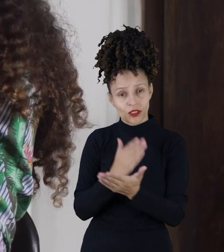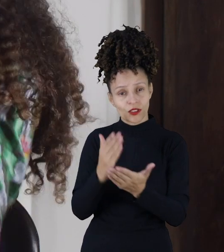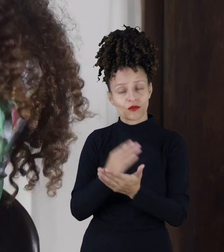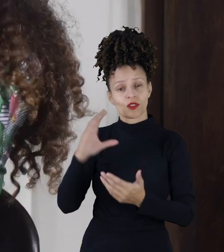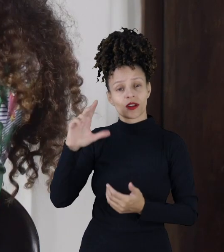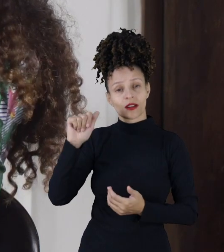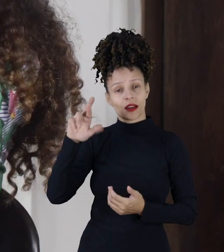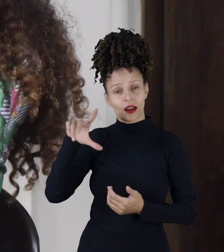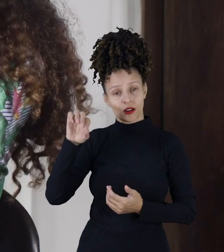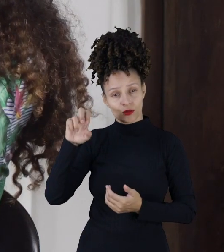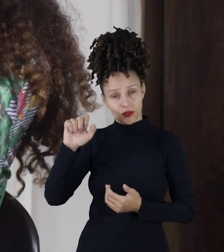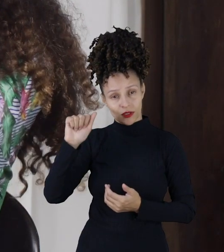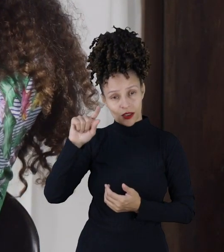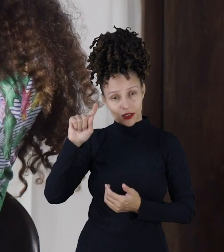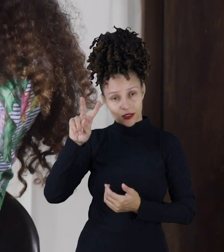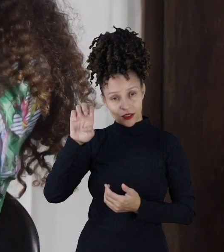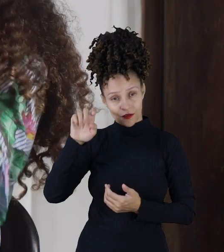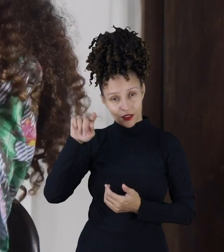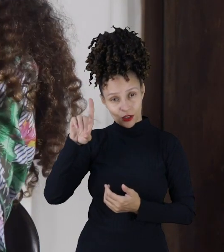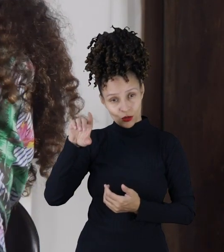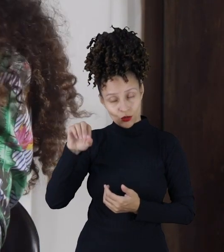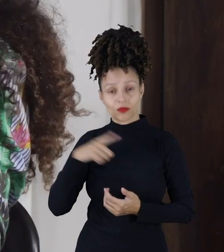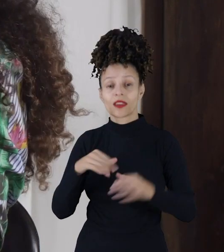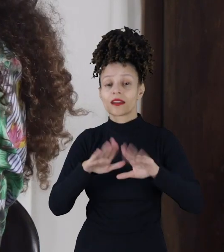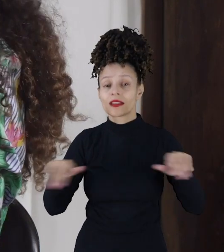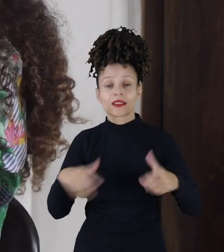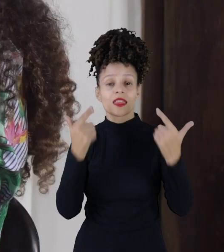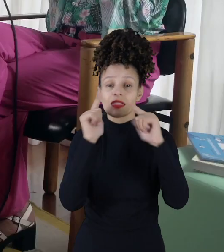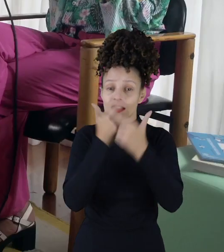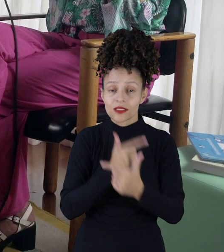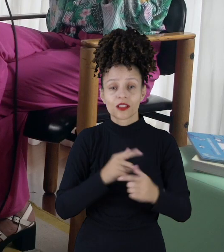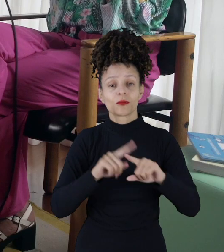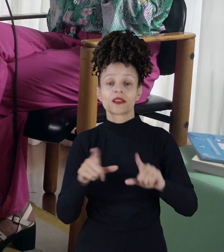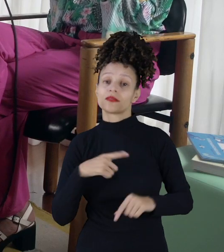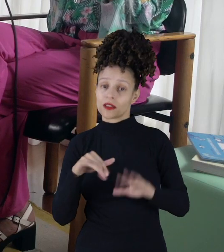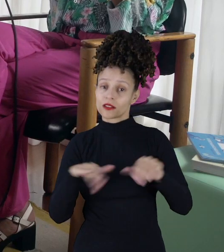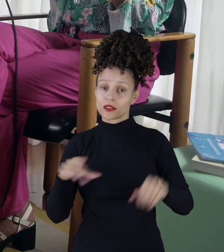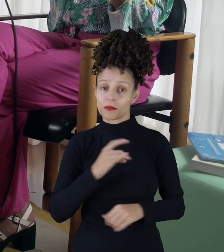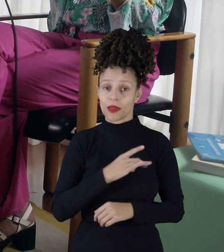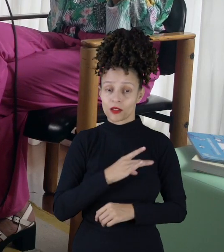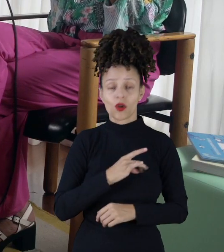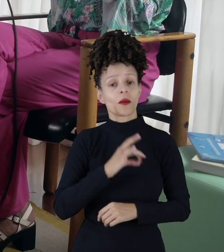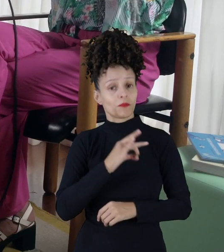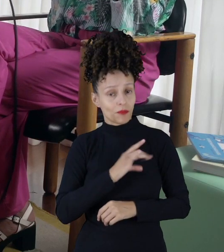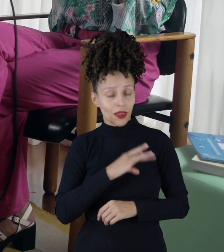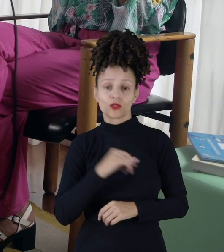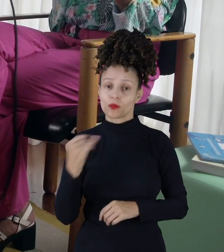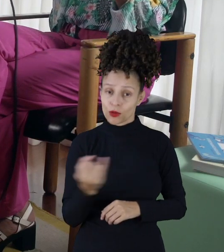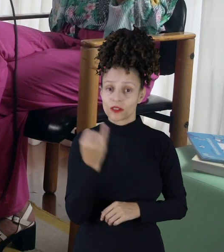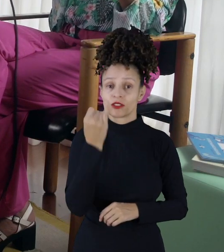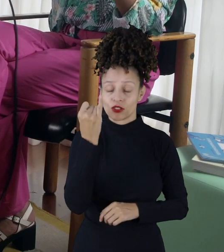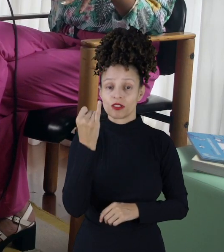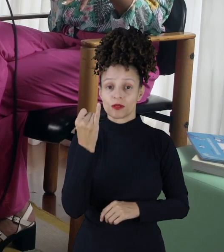do Ricardo Azevedo, Contos de Enganar a Morte. Então, tem crianças que dão risadas, mas elas têm crianças que têm medo. E esse sentimento do medo,